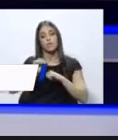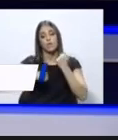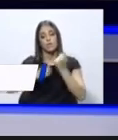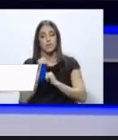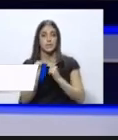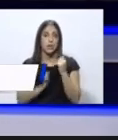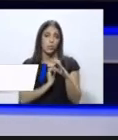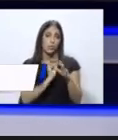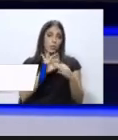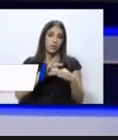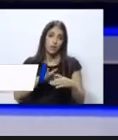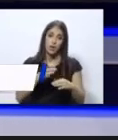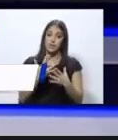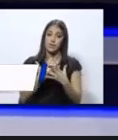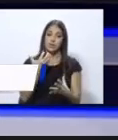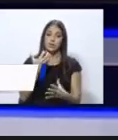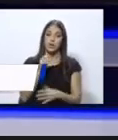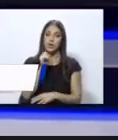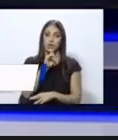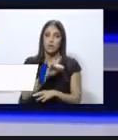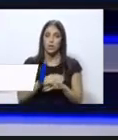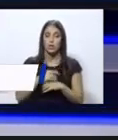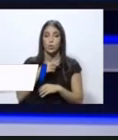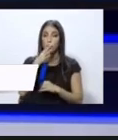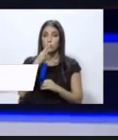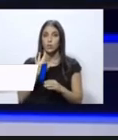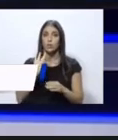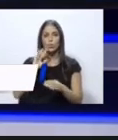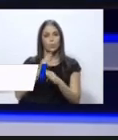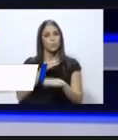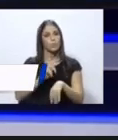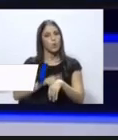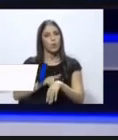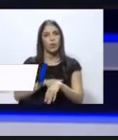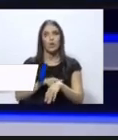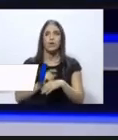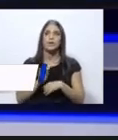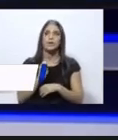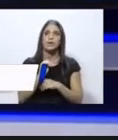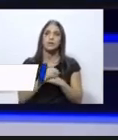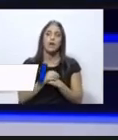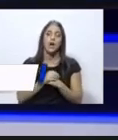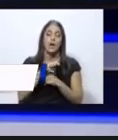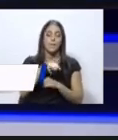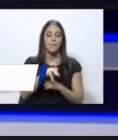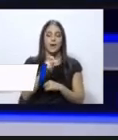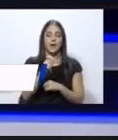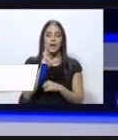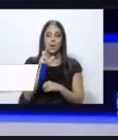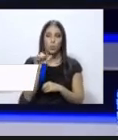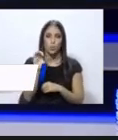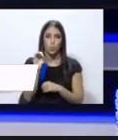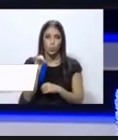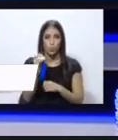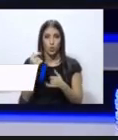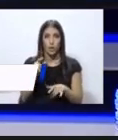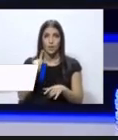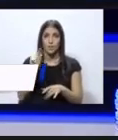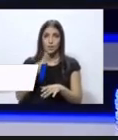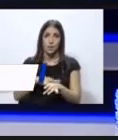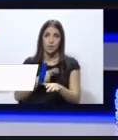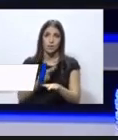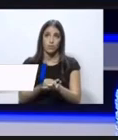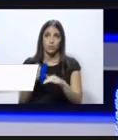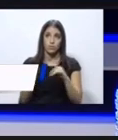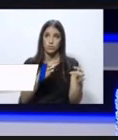que importa dar conta. Digo-lhe em última hora que o sérvio Marko Grujić é também reforço do